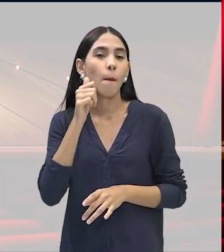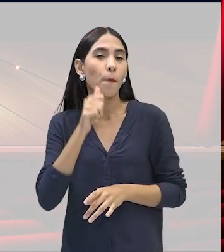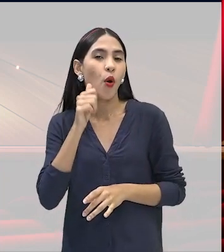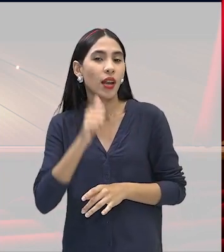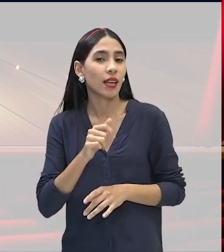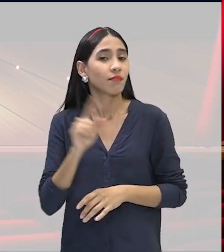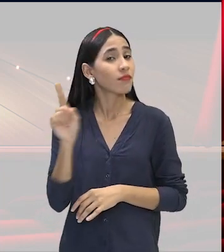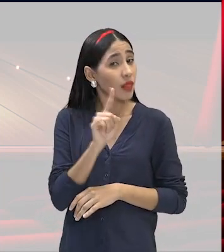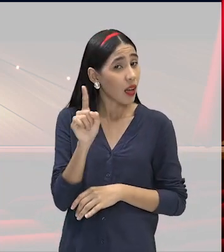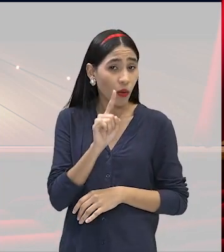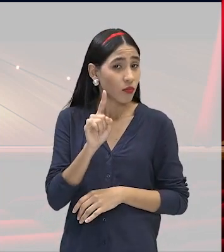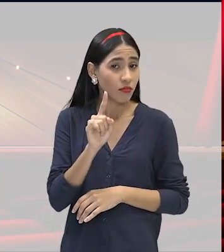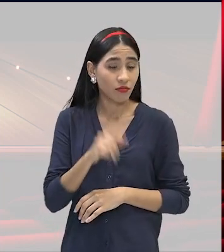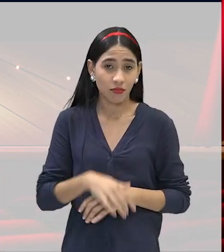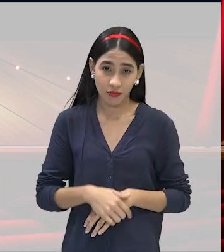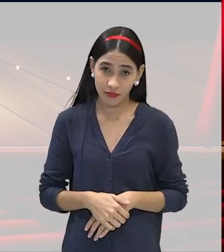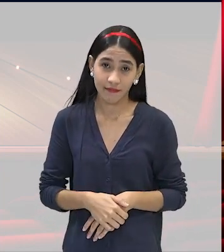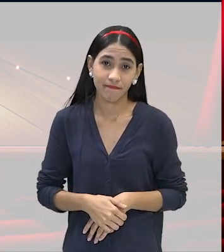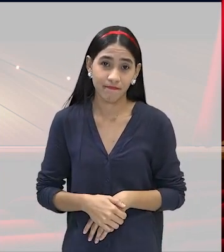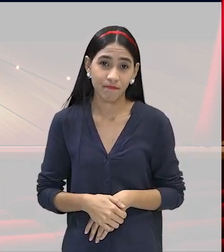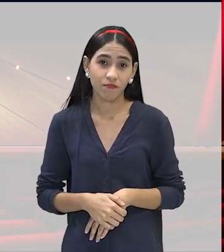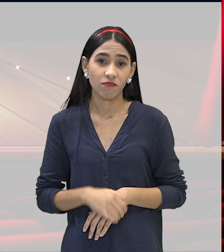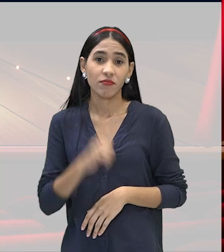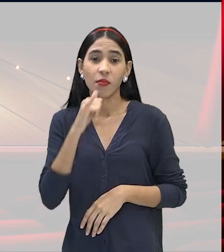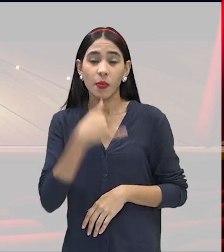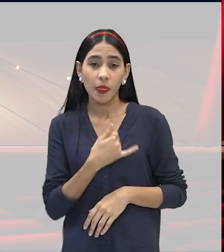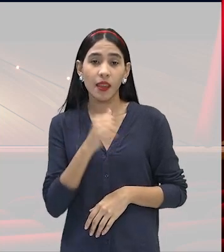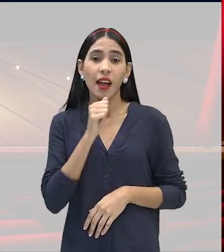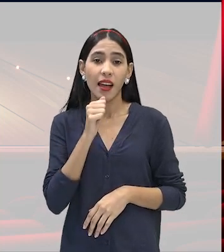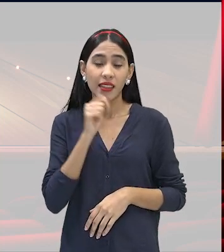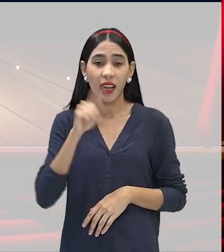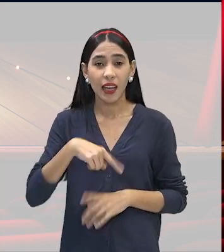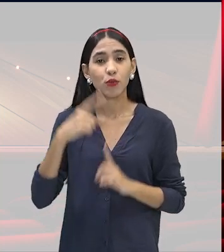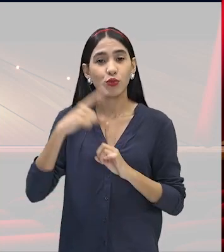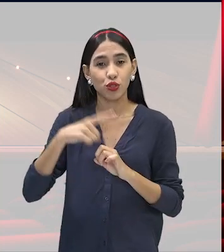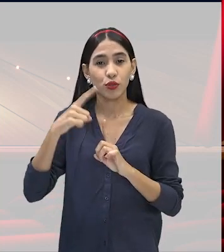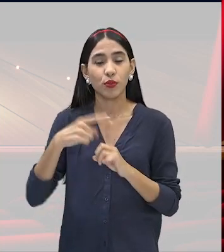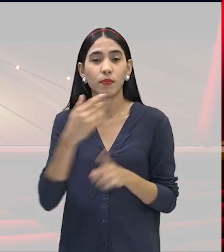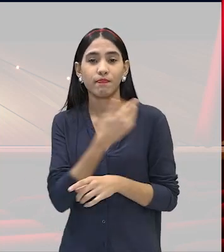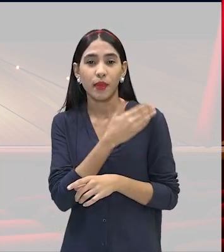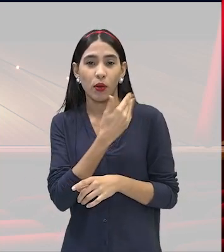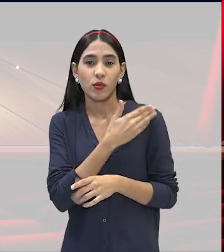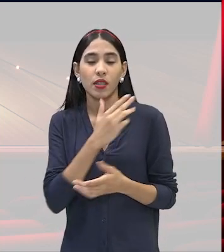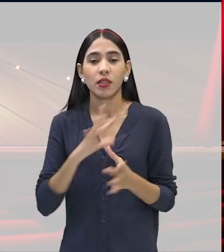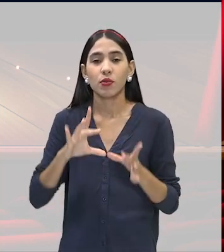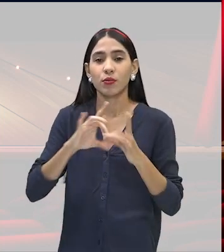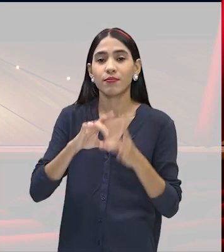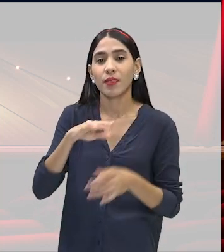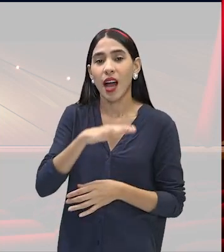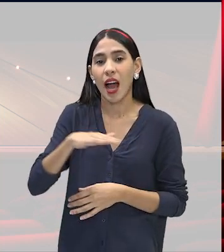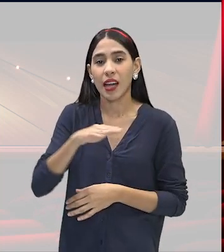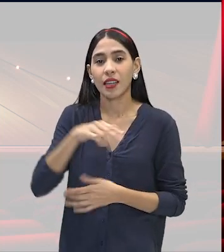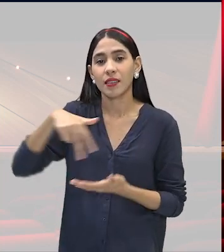sabe que não é. Então, infelizmente, esse ainda é um tipo de preconceito que existe no mundo da